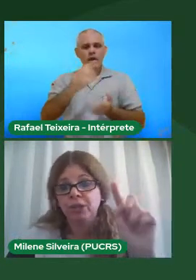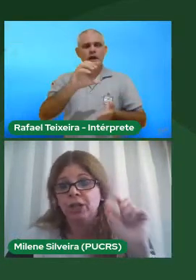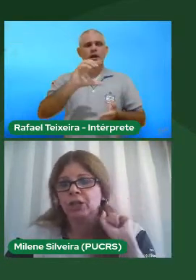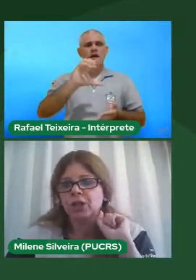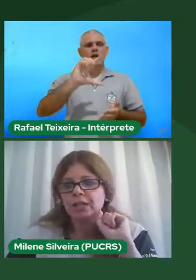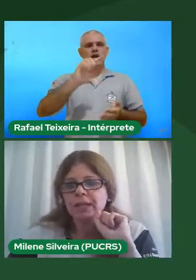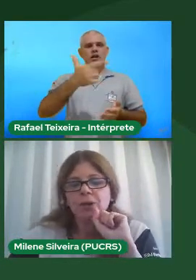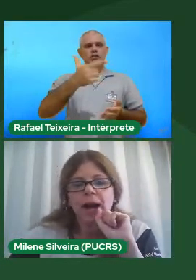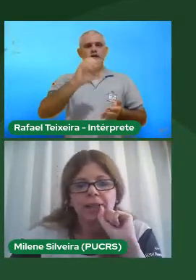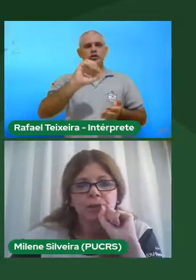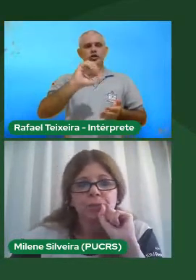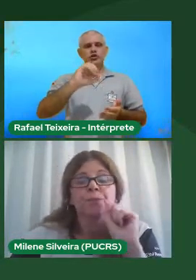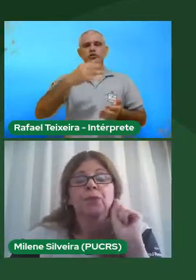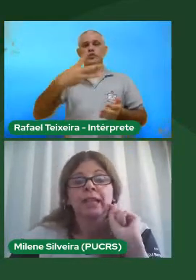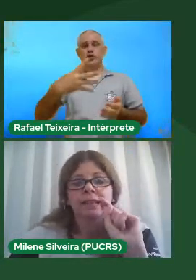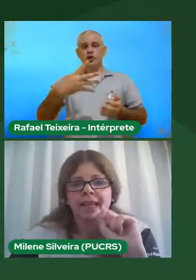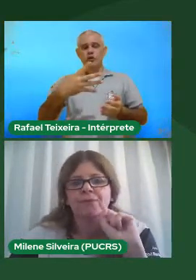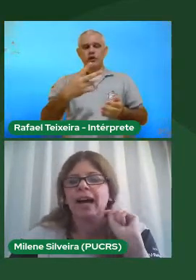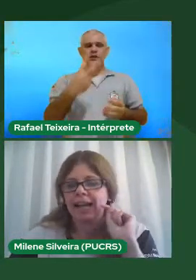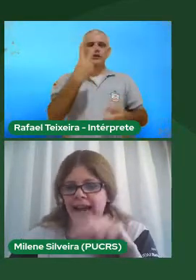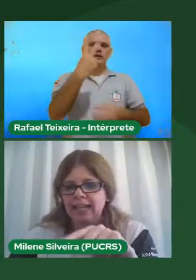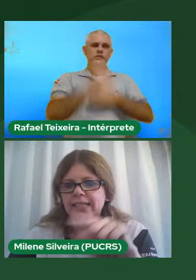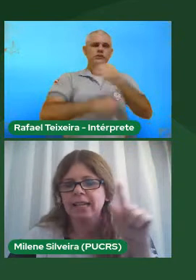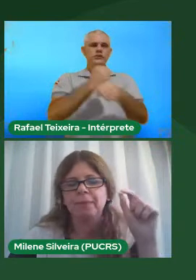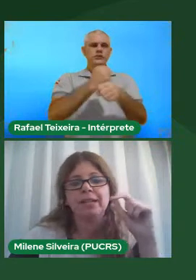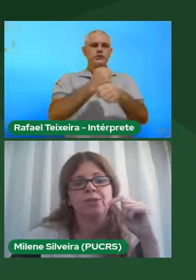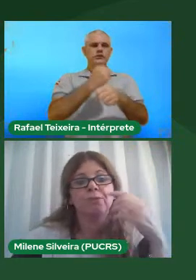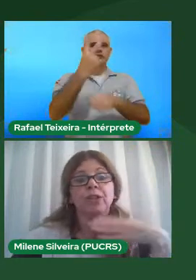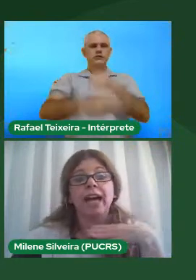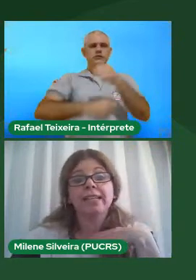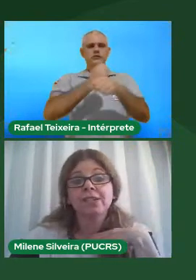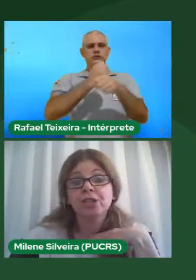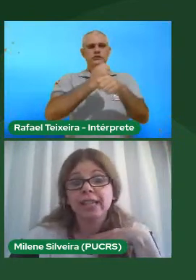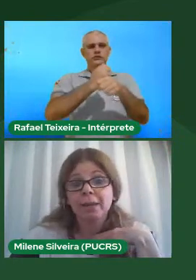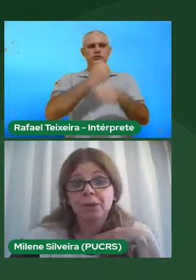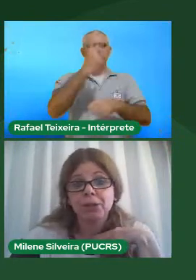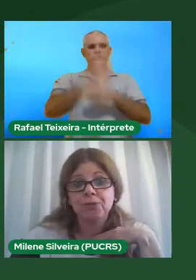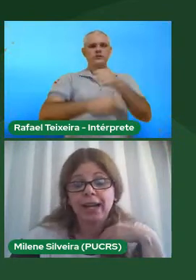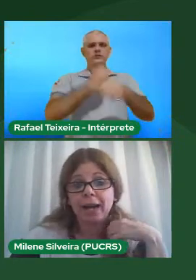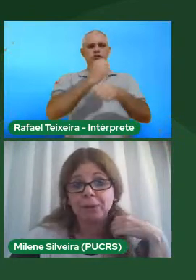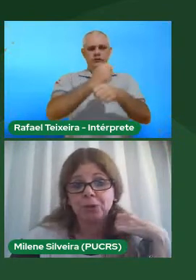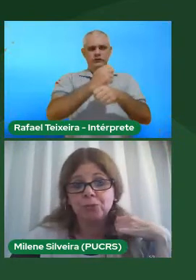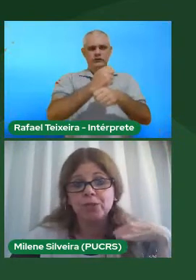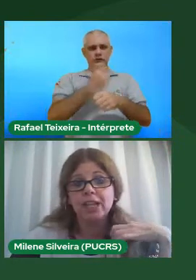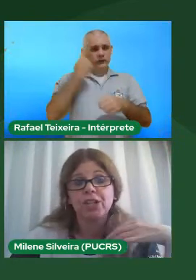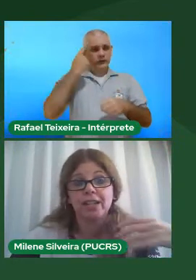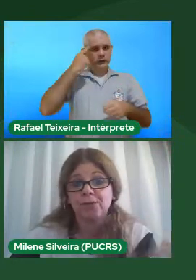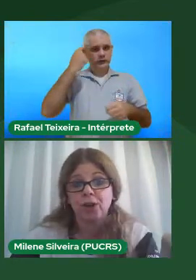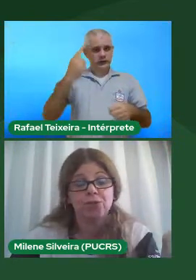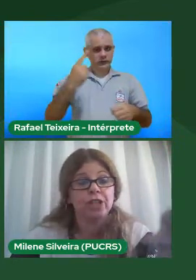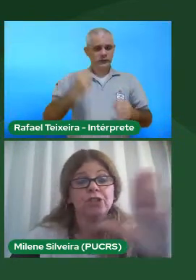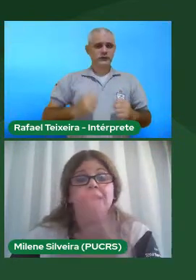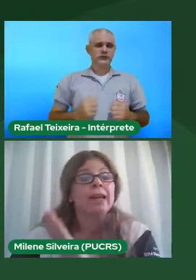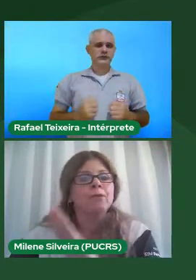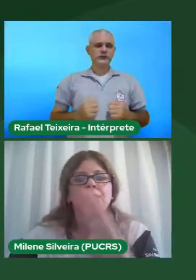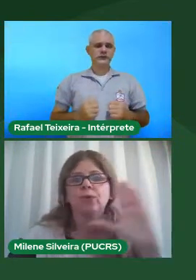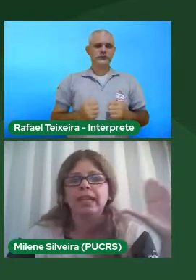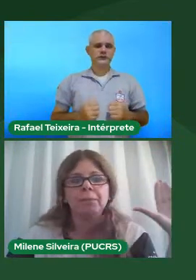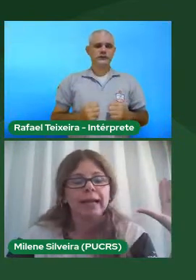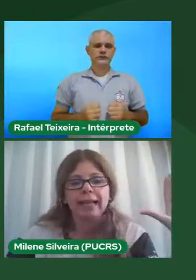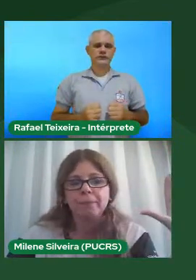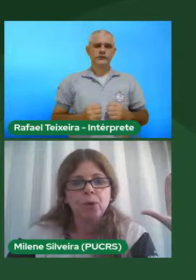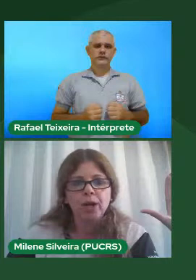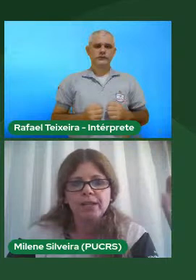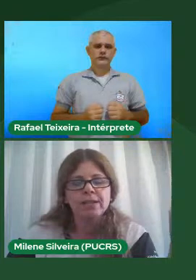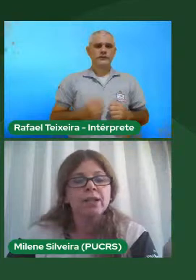Janeiro. 2004 teve... A Carla, sim, apareceu na foto. A Isa disse que era para eu ir devagar para todo mundo se achar nas fotos, gente. Vocês vão